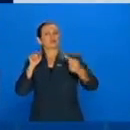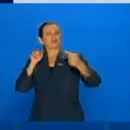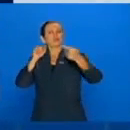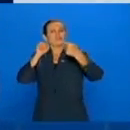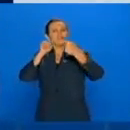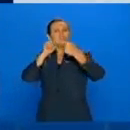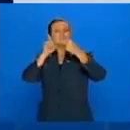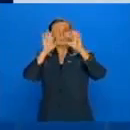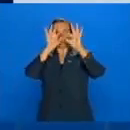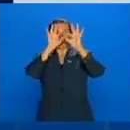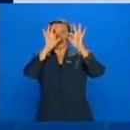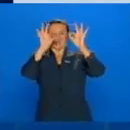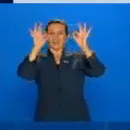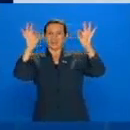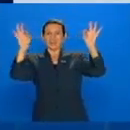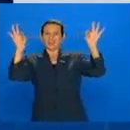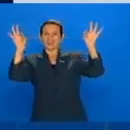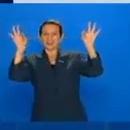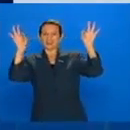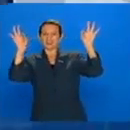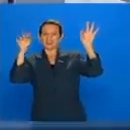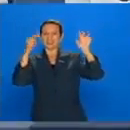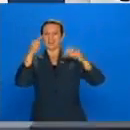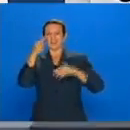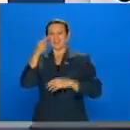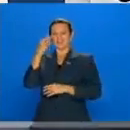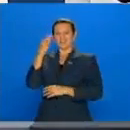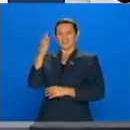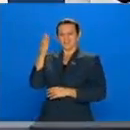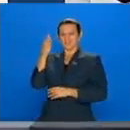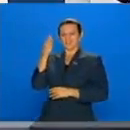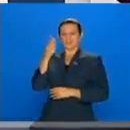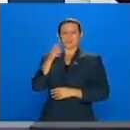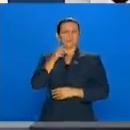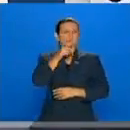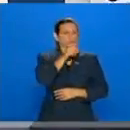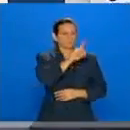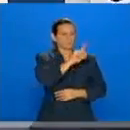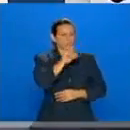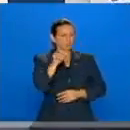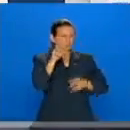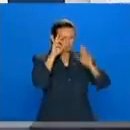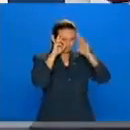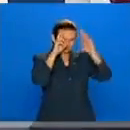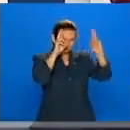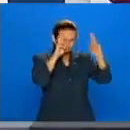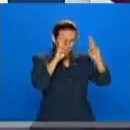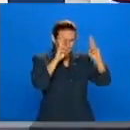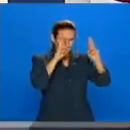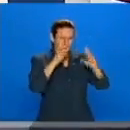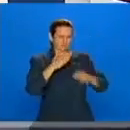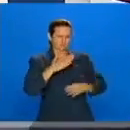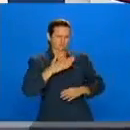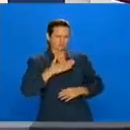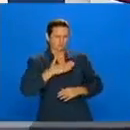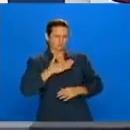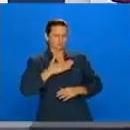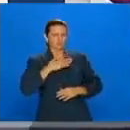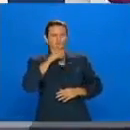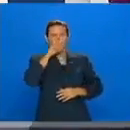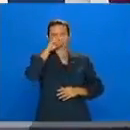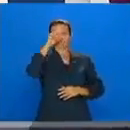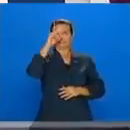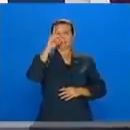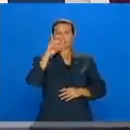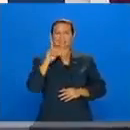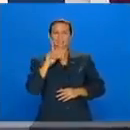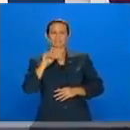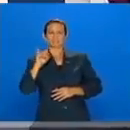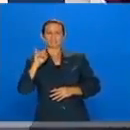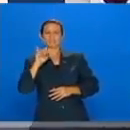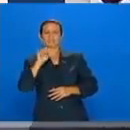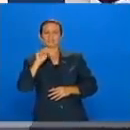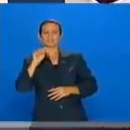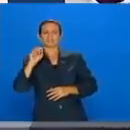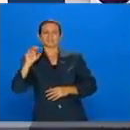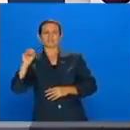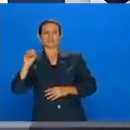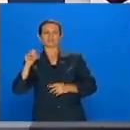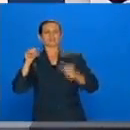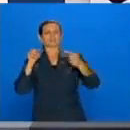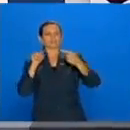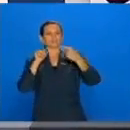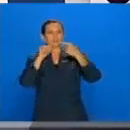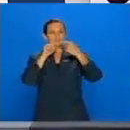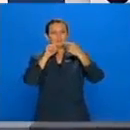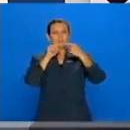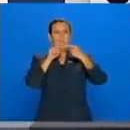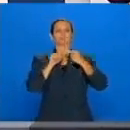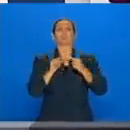dito anteriormente. Você não respeita as minhas ideias. No caso do processo anafórico em Libras, se